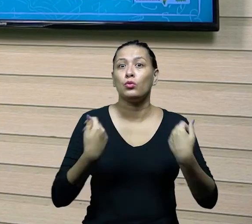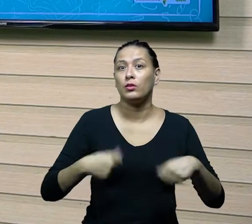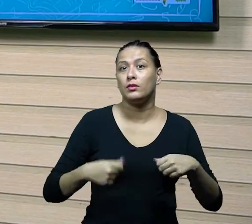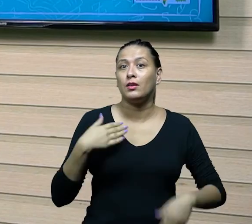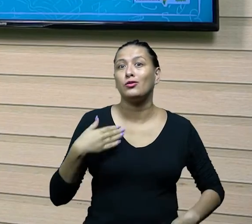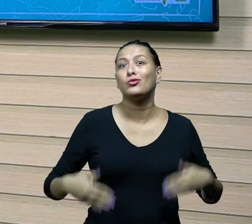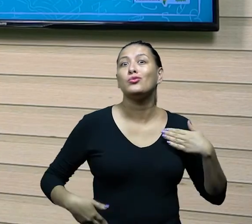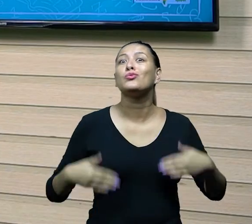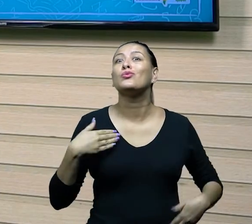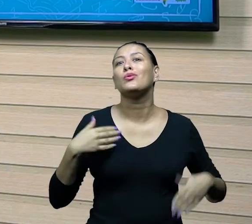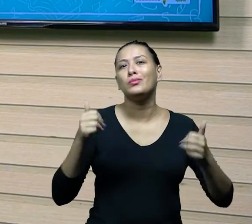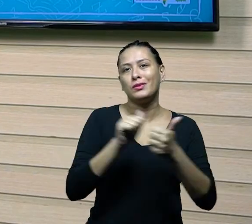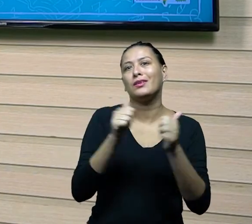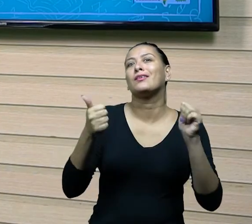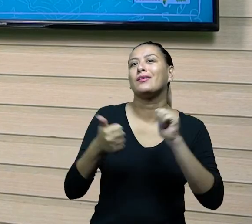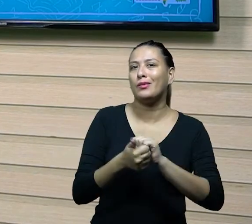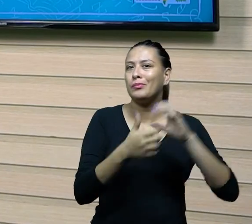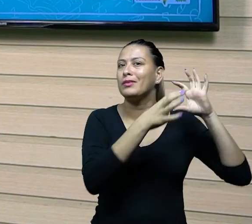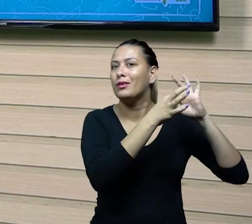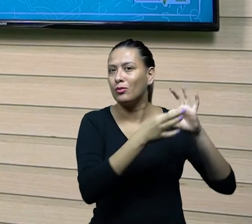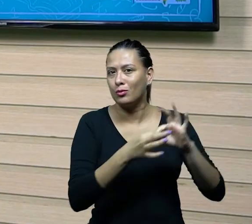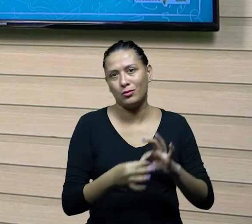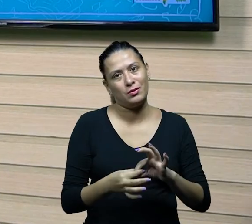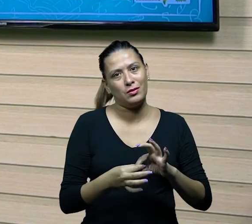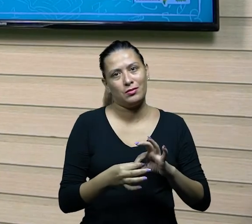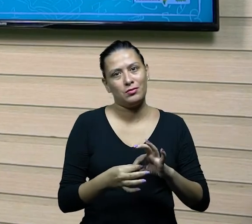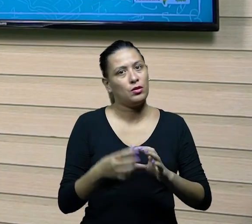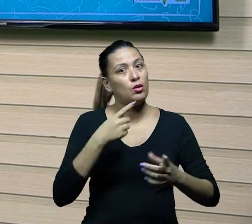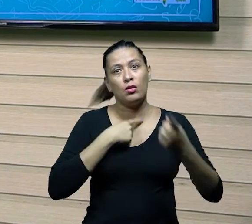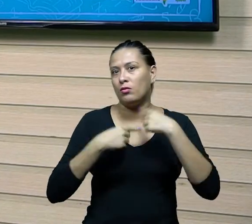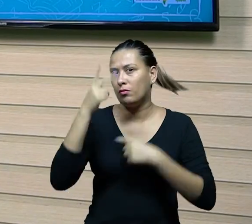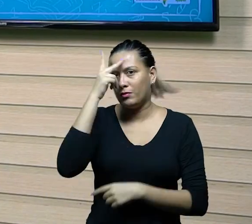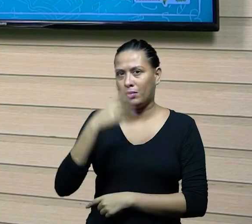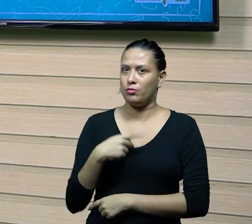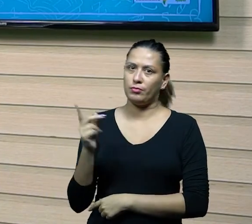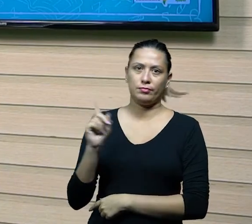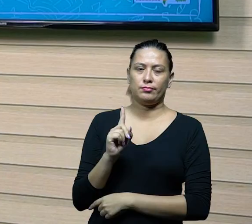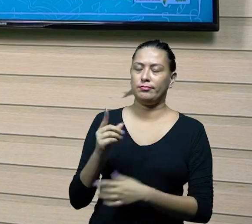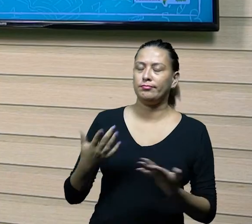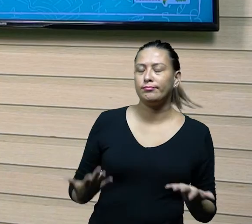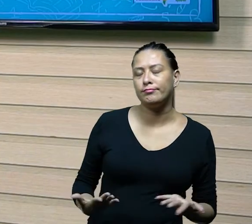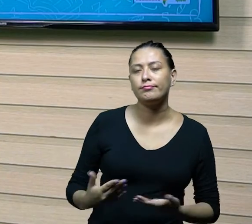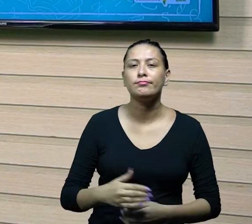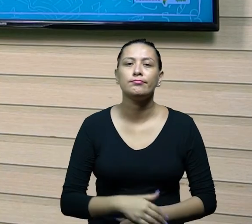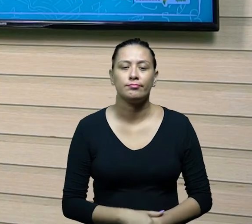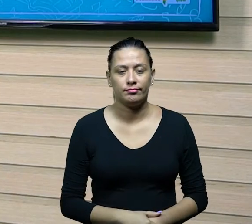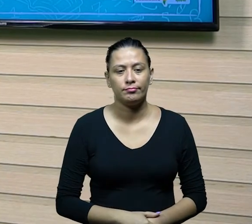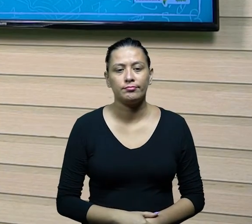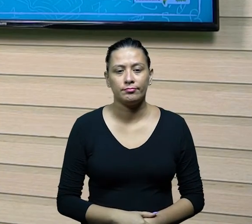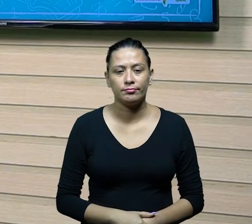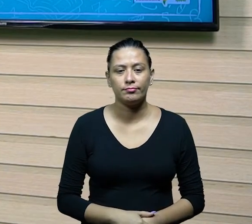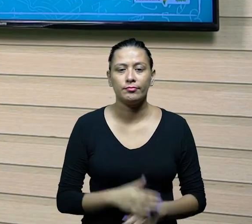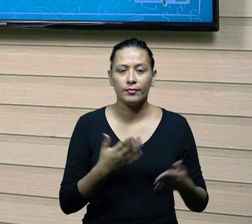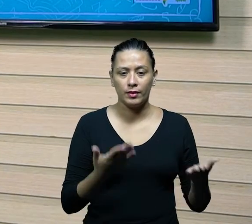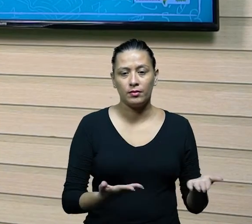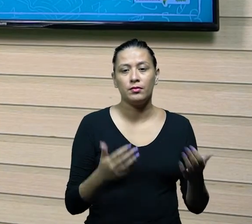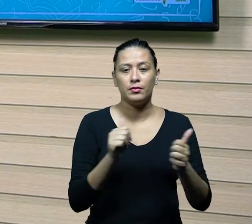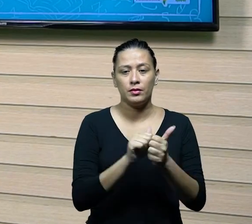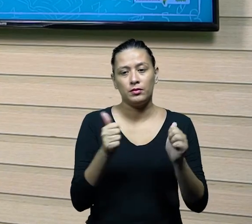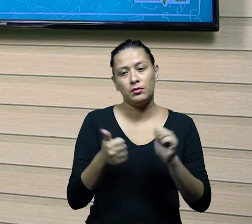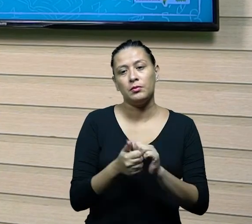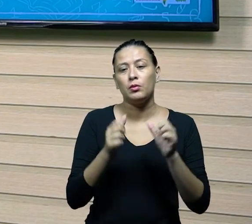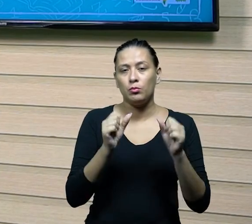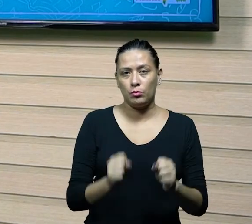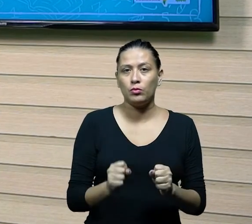corpo se adaptar aquela situação não não partiu da vontade do querer do homem tá bom essa forma de adaptação